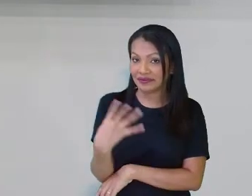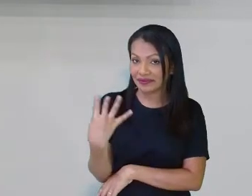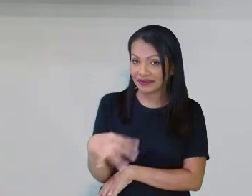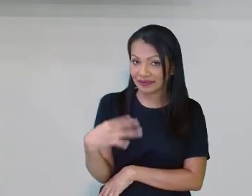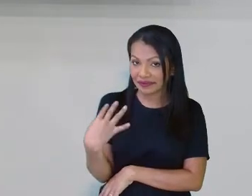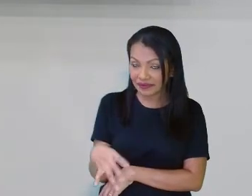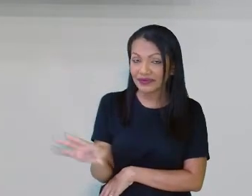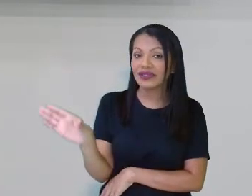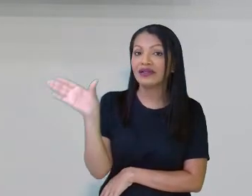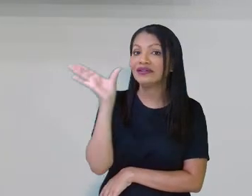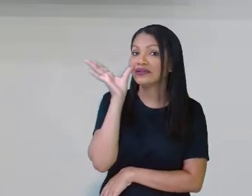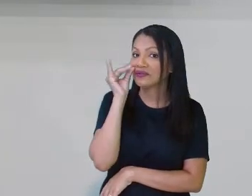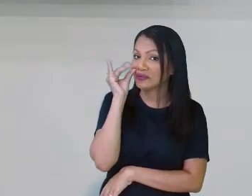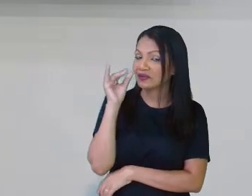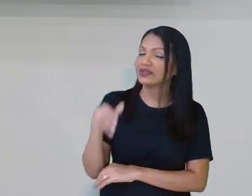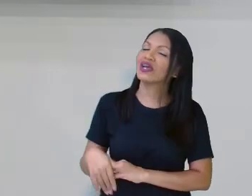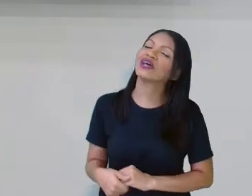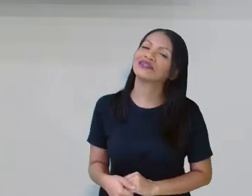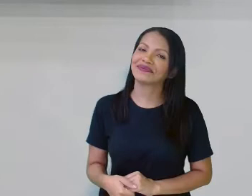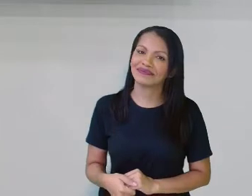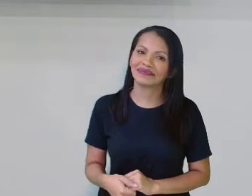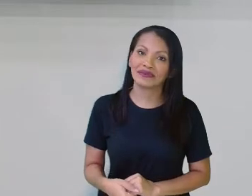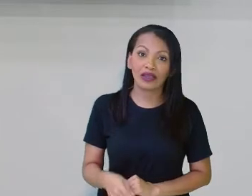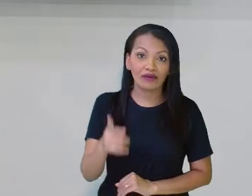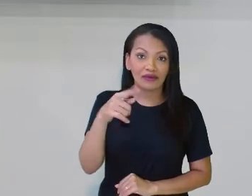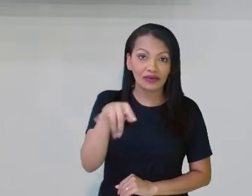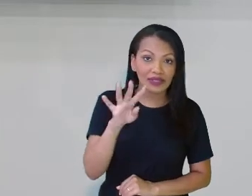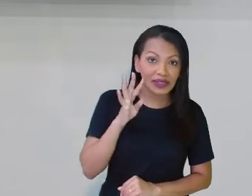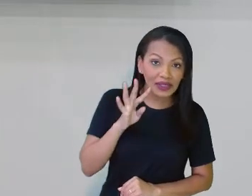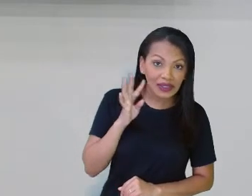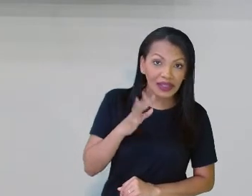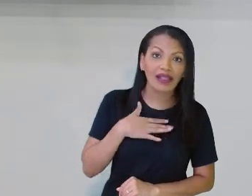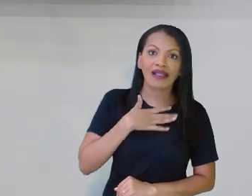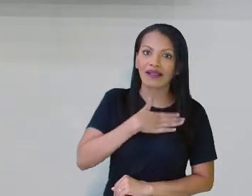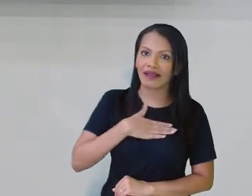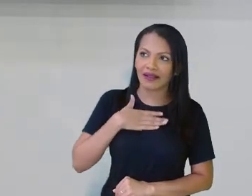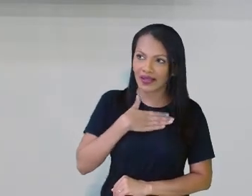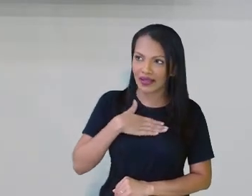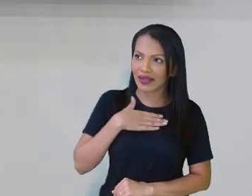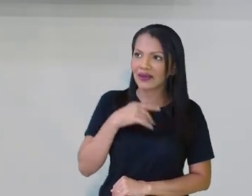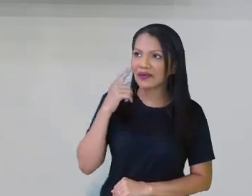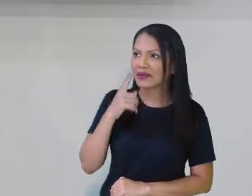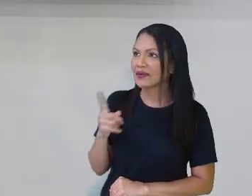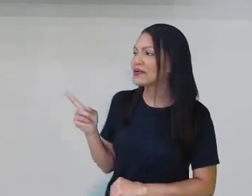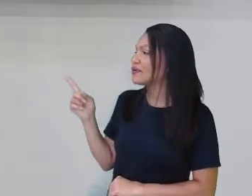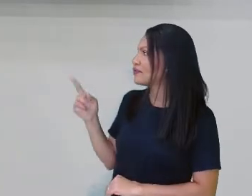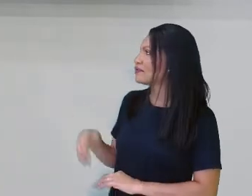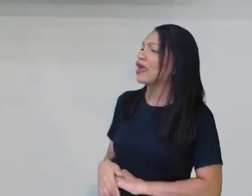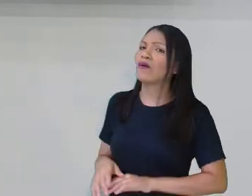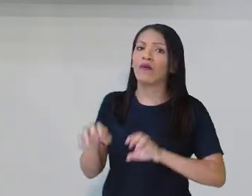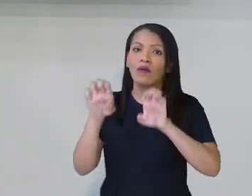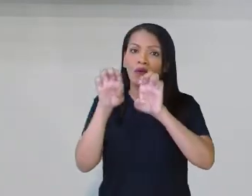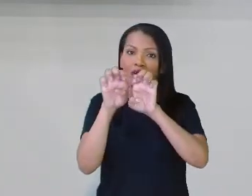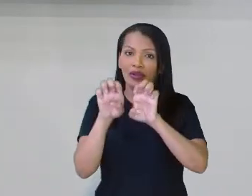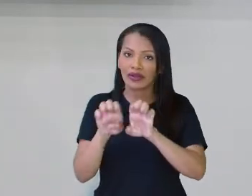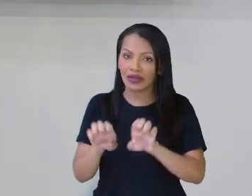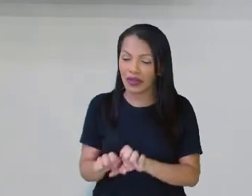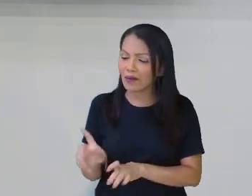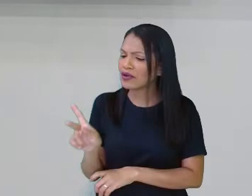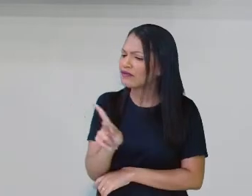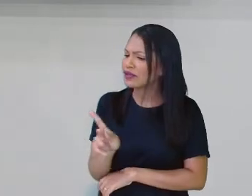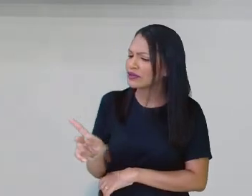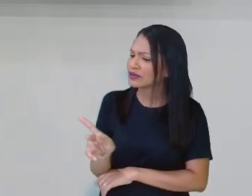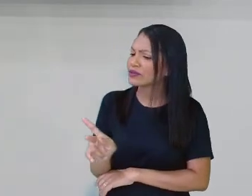uma curiosidade. E aí, ficou legal? Ficou legal o nosso verbete com essa estrutura? Fala,